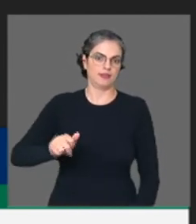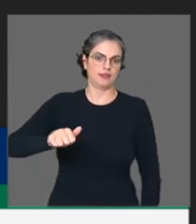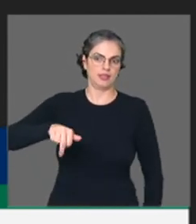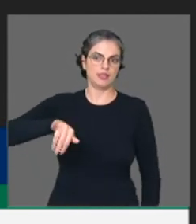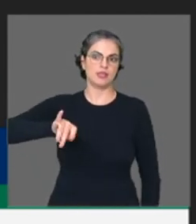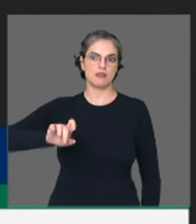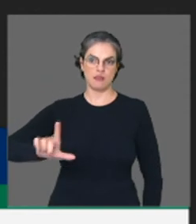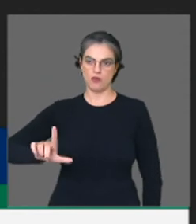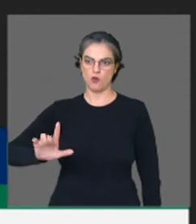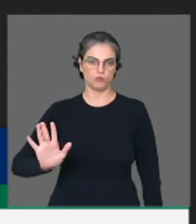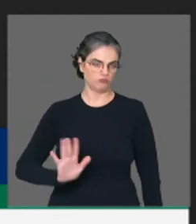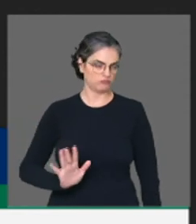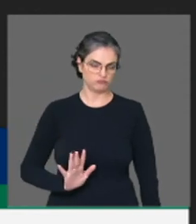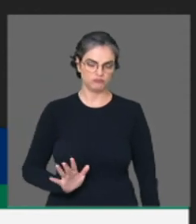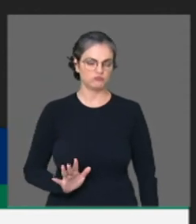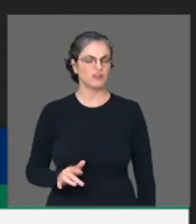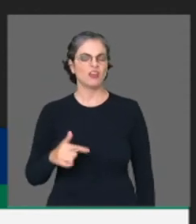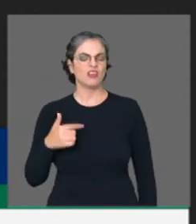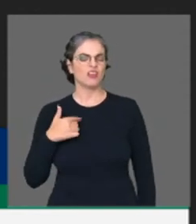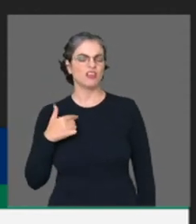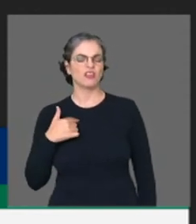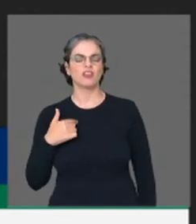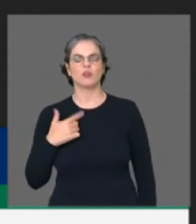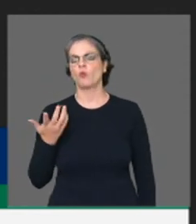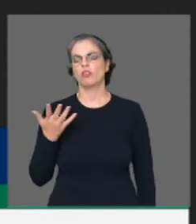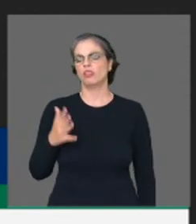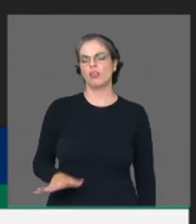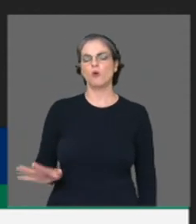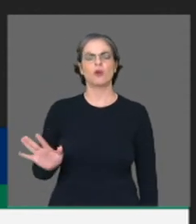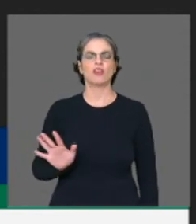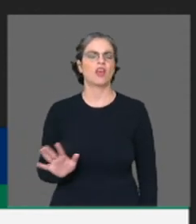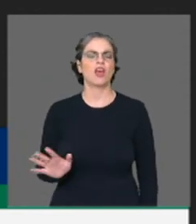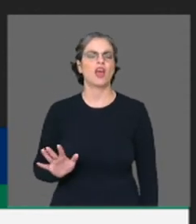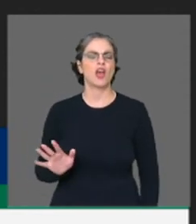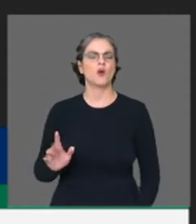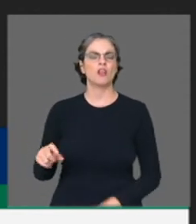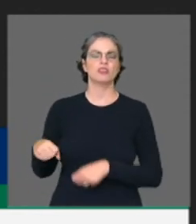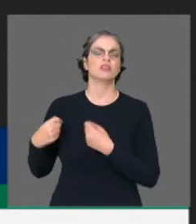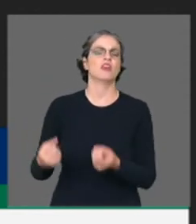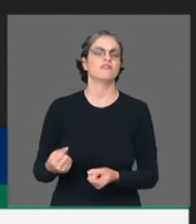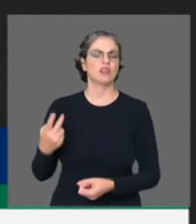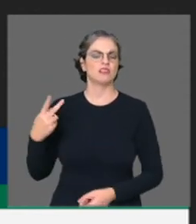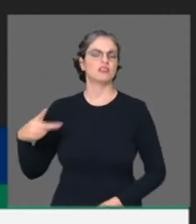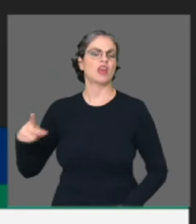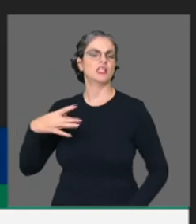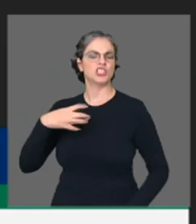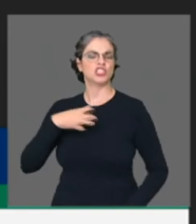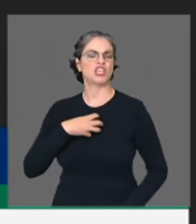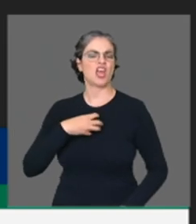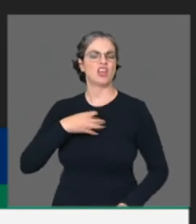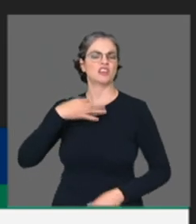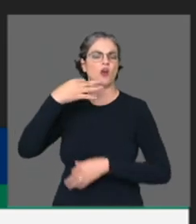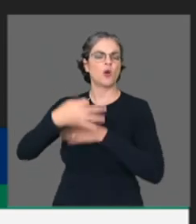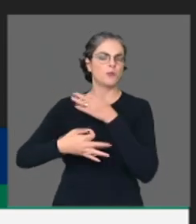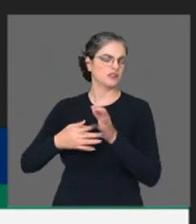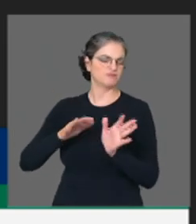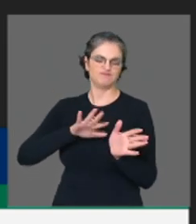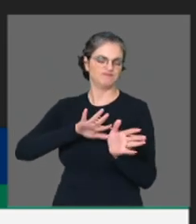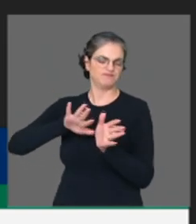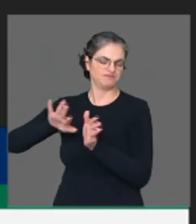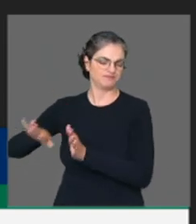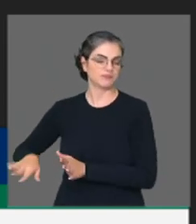não quero aqui fazer apologia nenhuma a nenhuma das atitudes que ele tomou, mas esse não é o